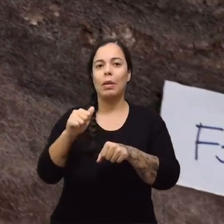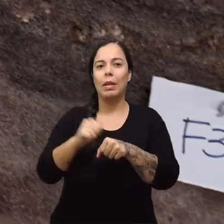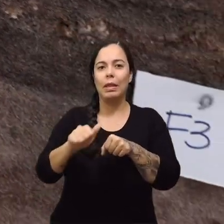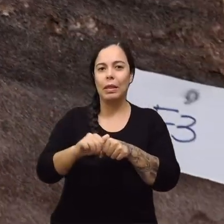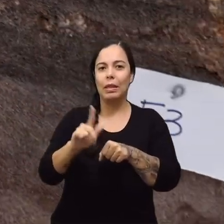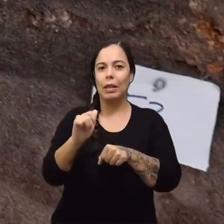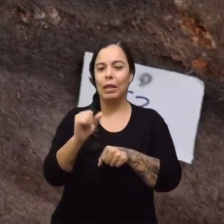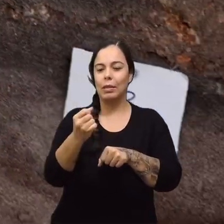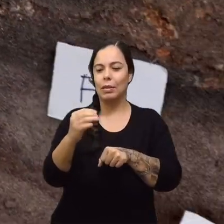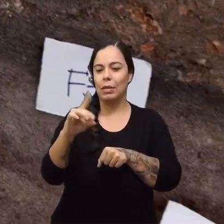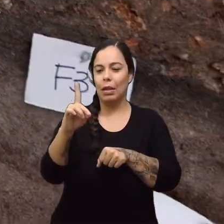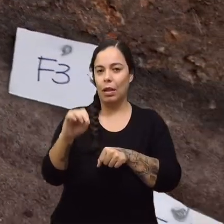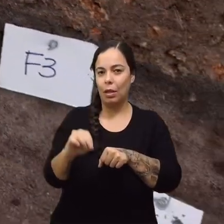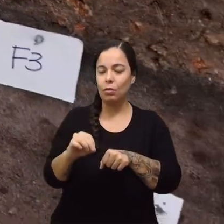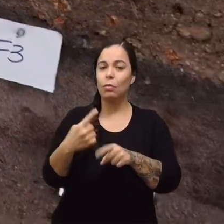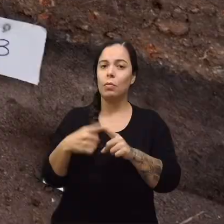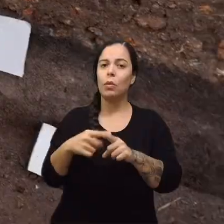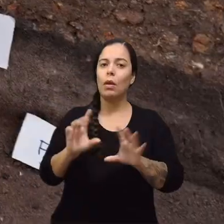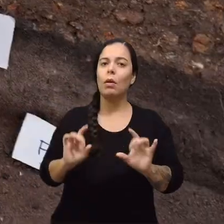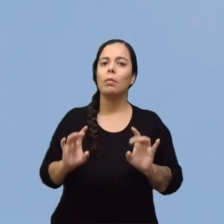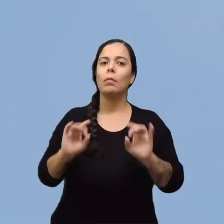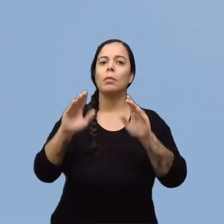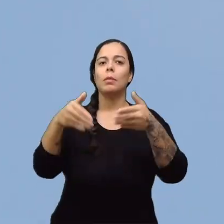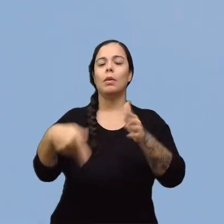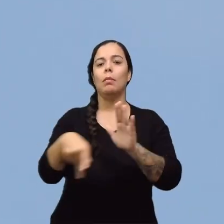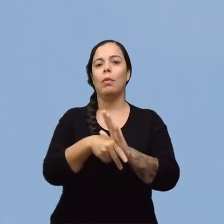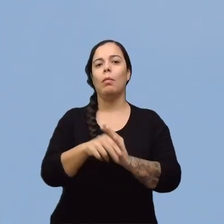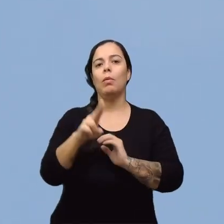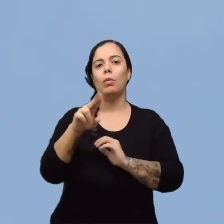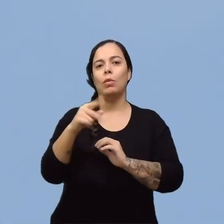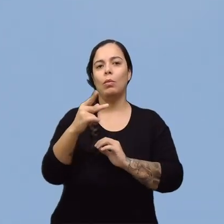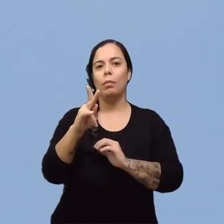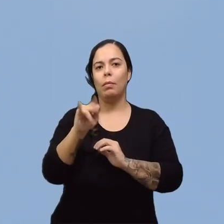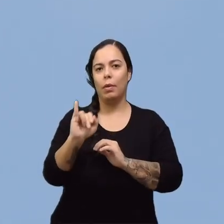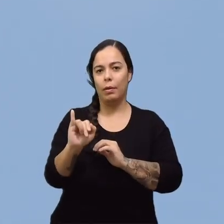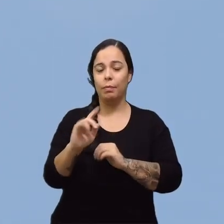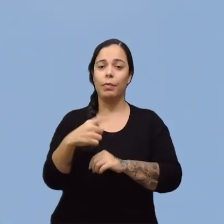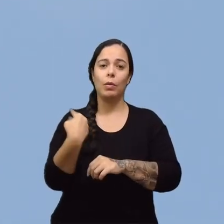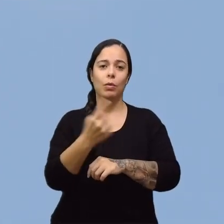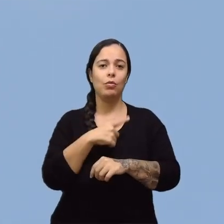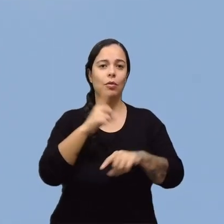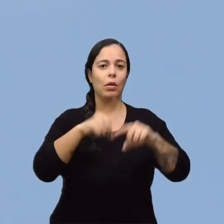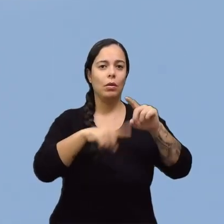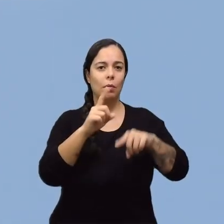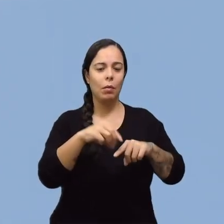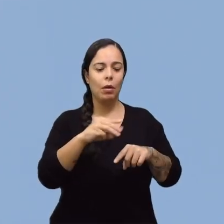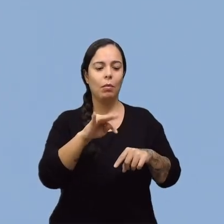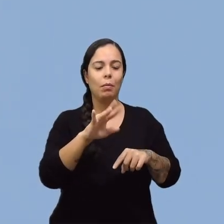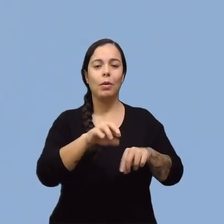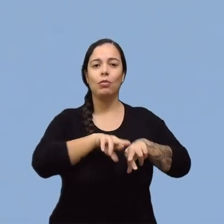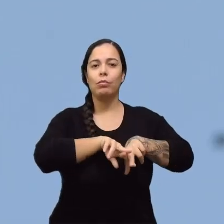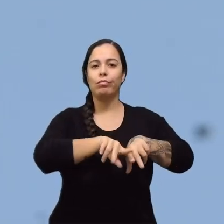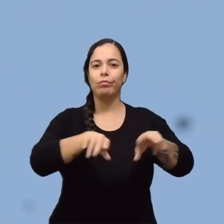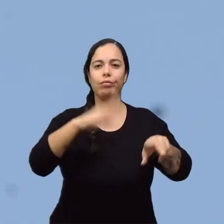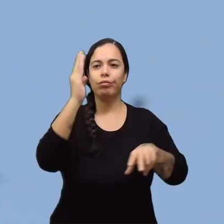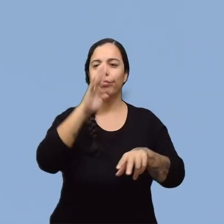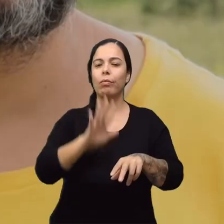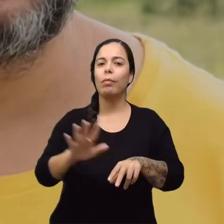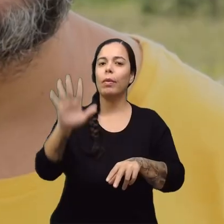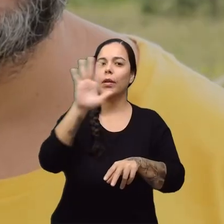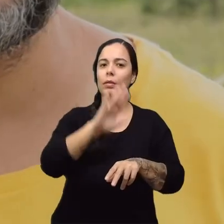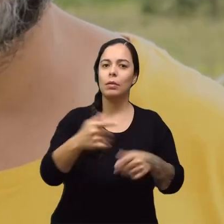das especialidades do NUPAI, né? A gente tem trabalhado com artefatos líticos de diferentes áreas do Brasil. Estamos trabalhando agora